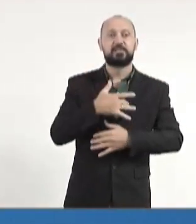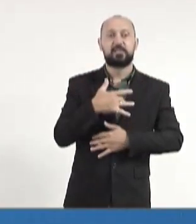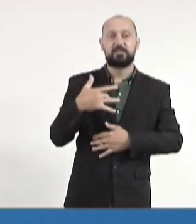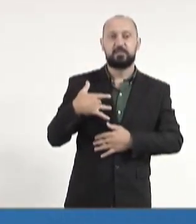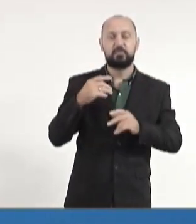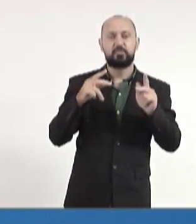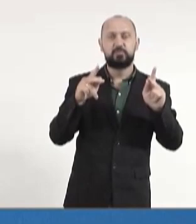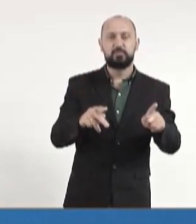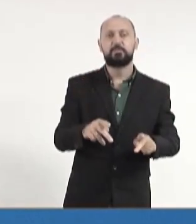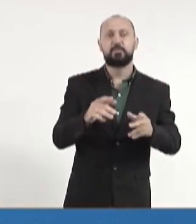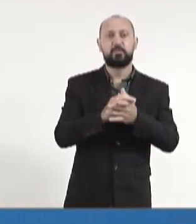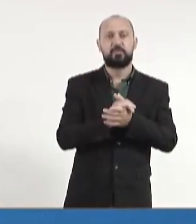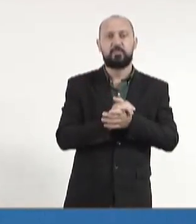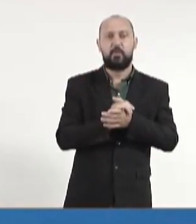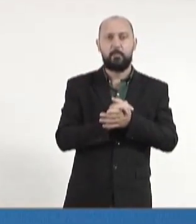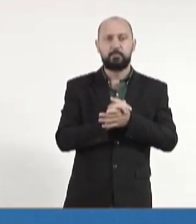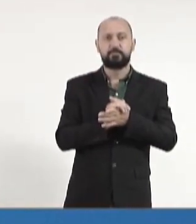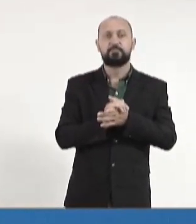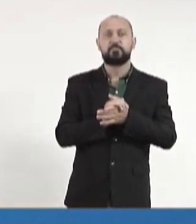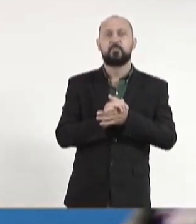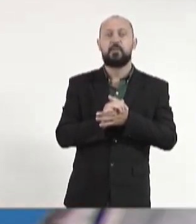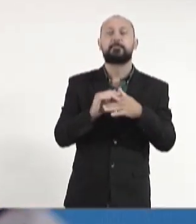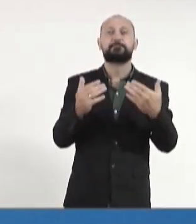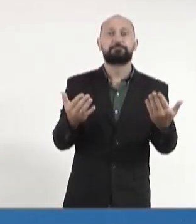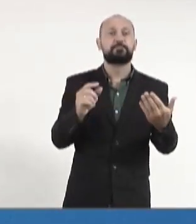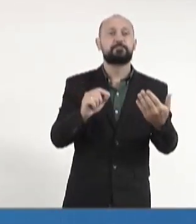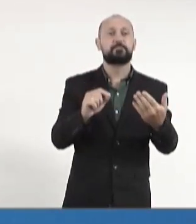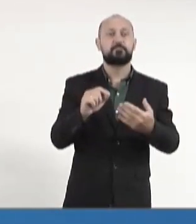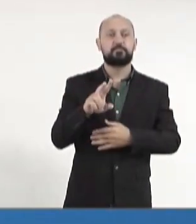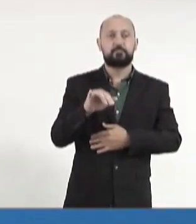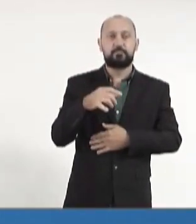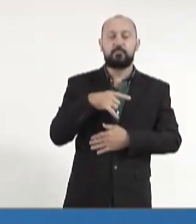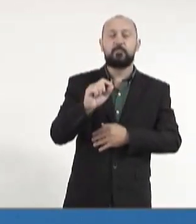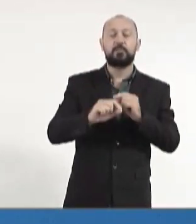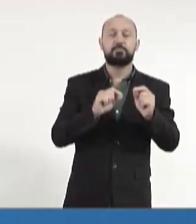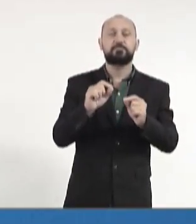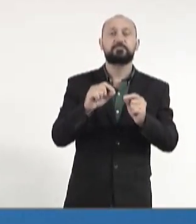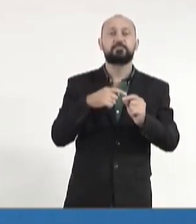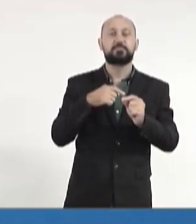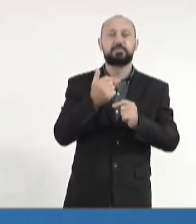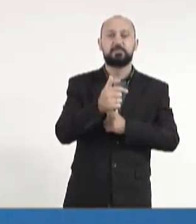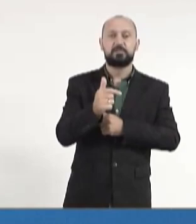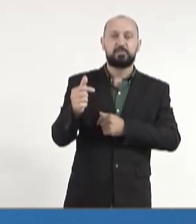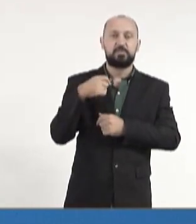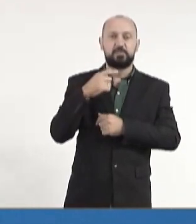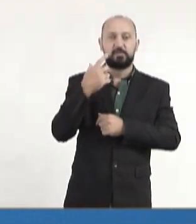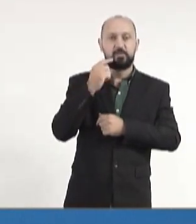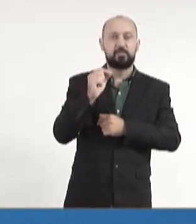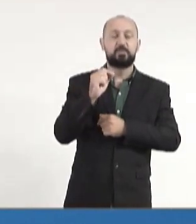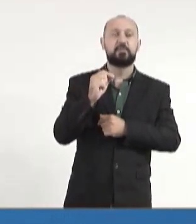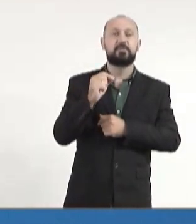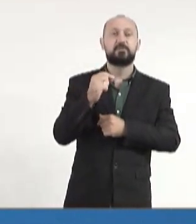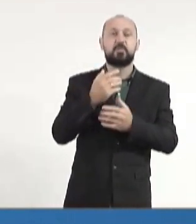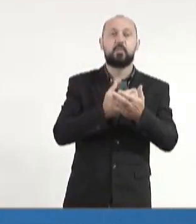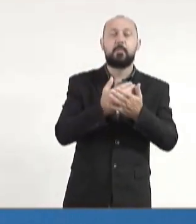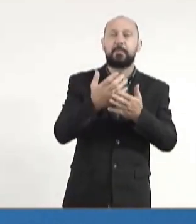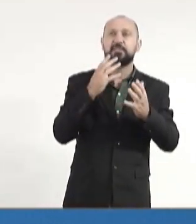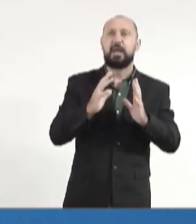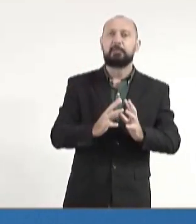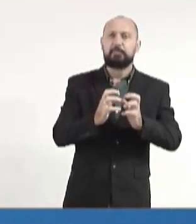outros locais tenham livre comercialização aqui no Brasil. Isso só atenta contra